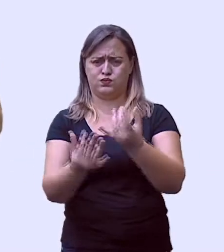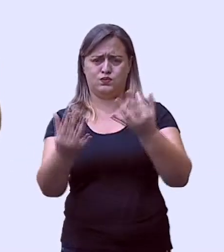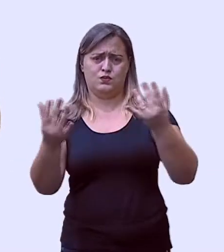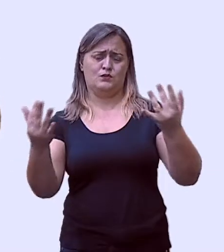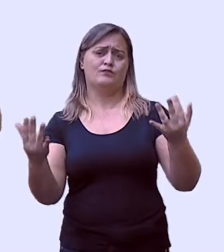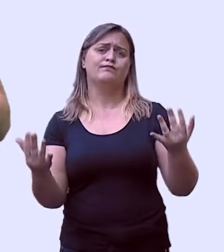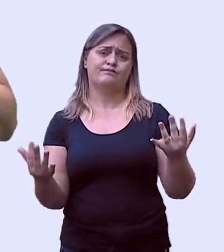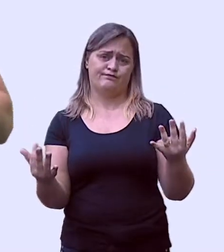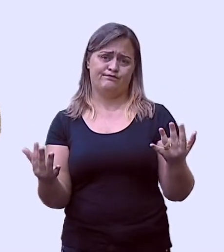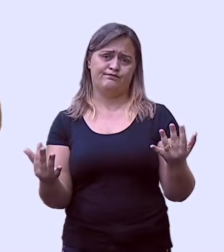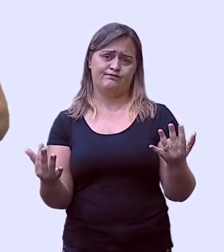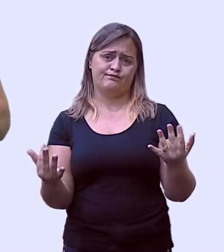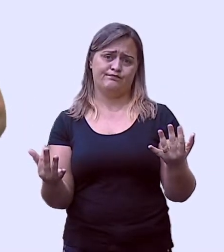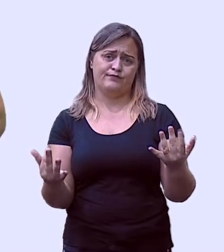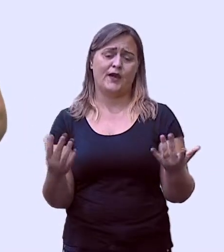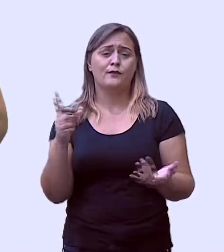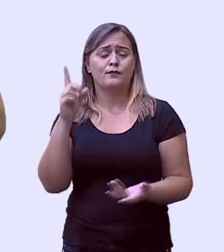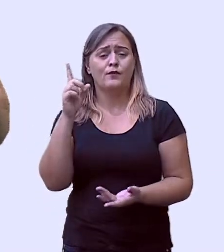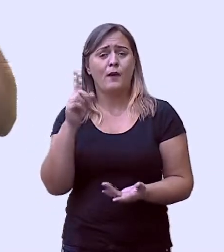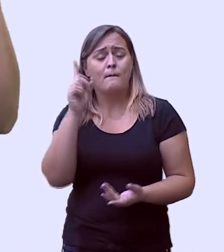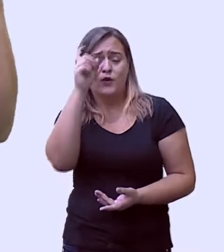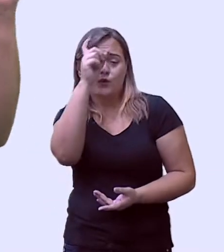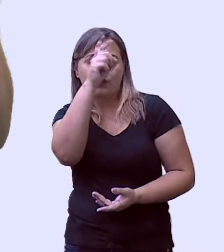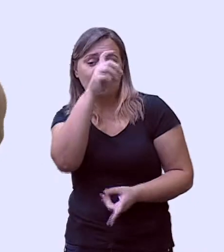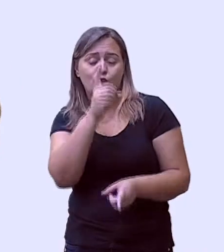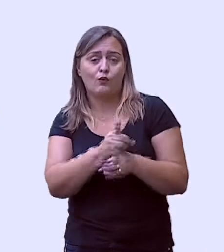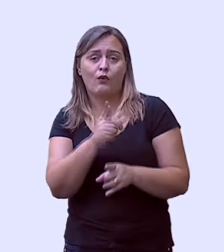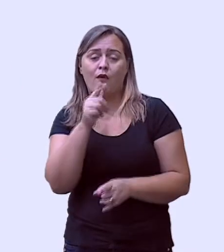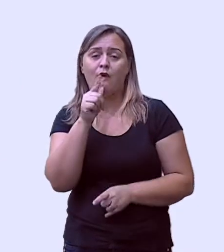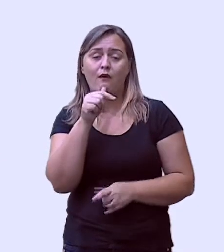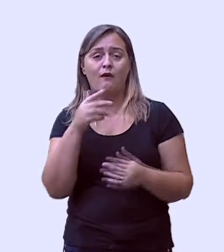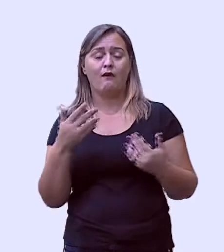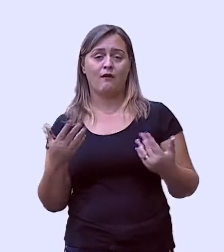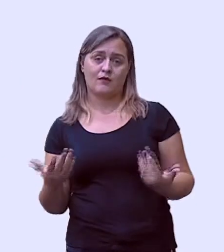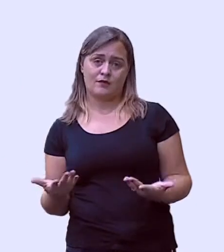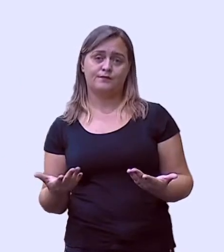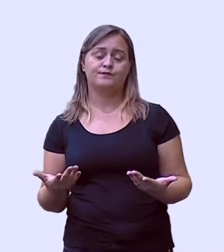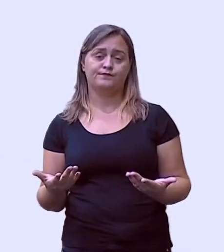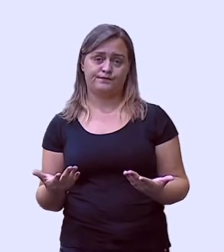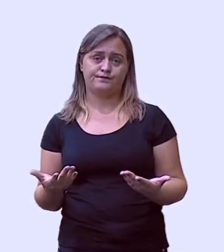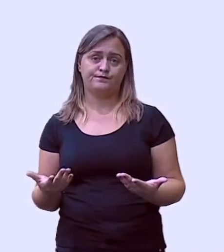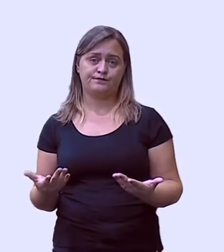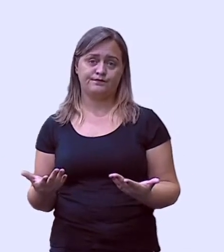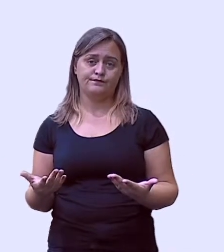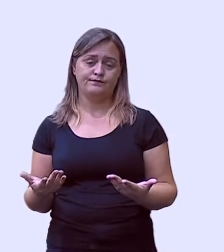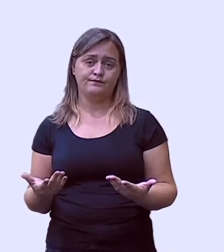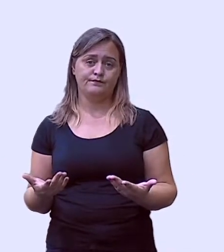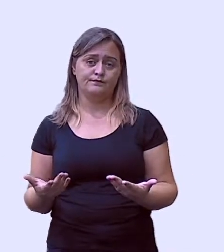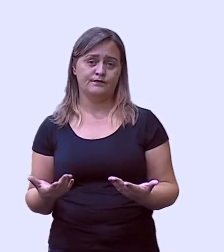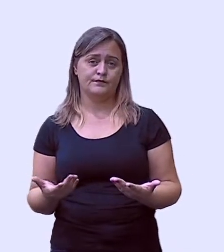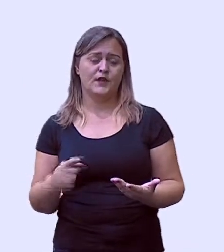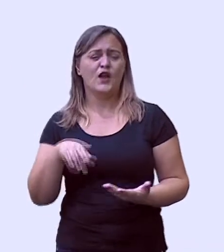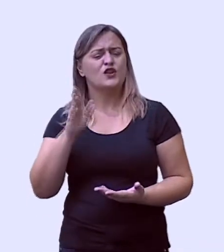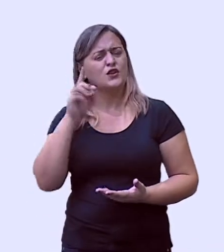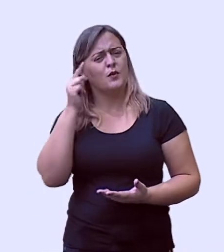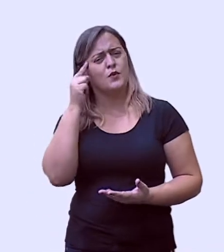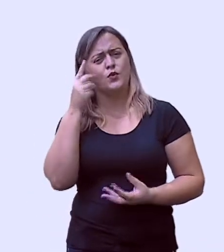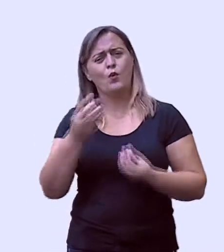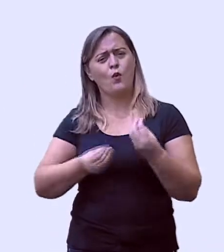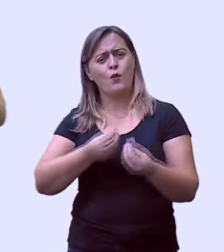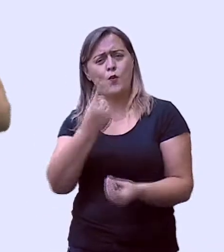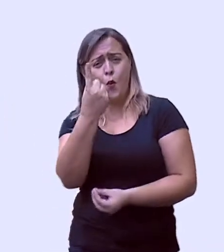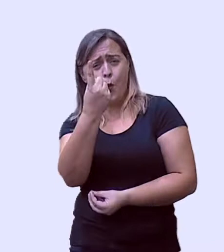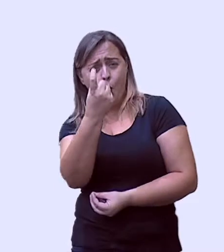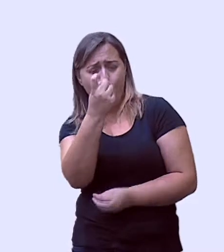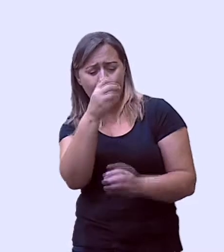essa planta. E aí? Já pensaram o quanto uma única característica pode